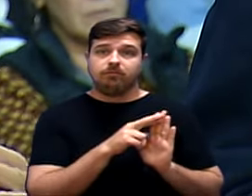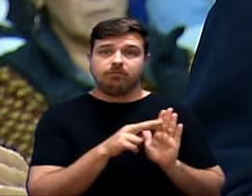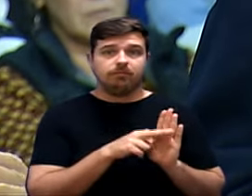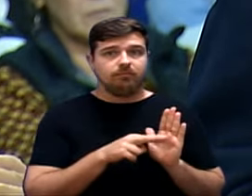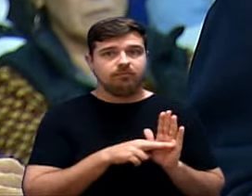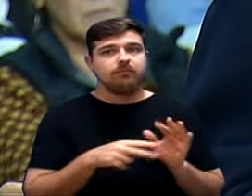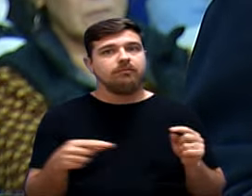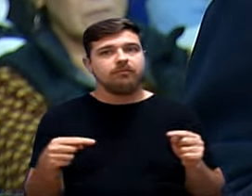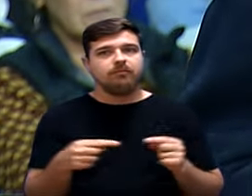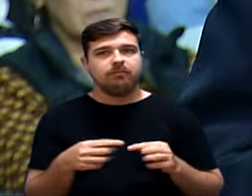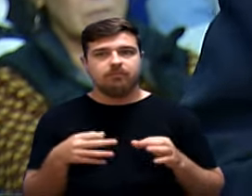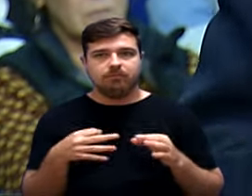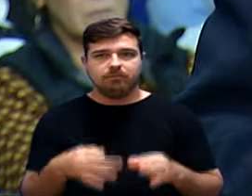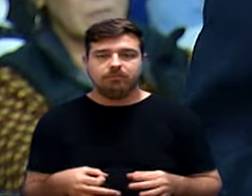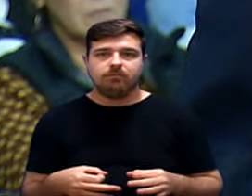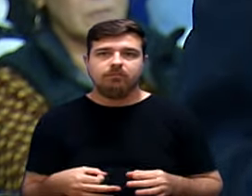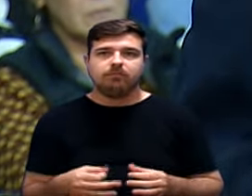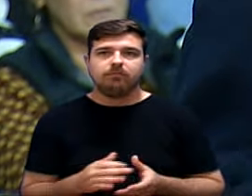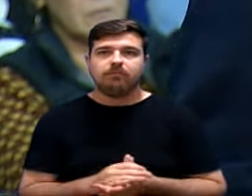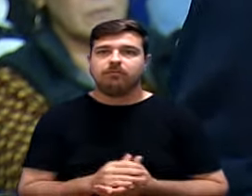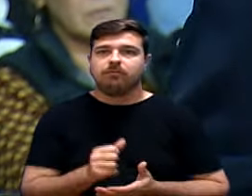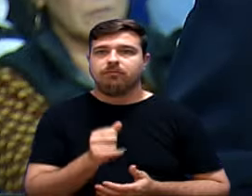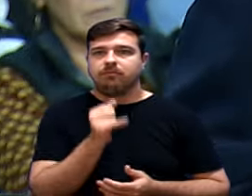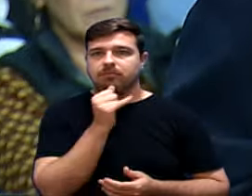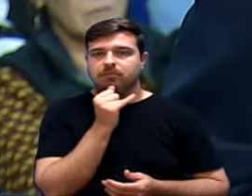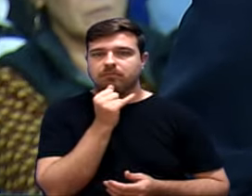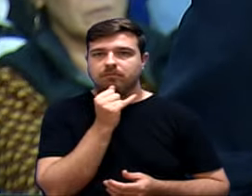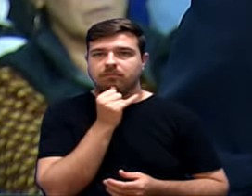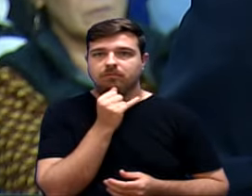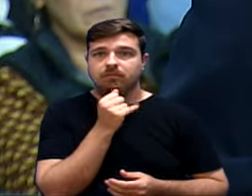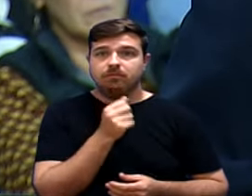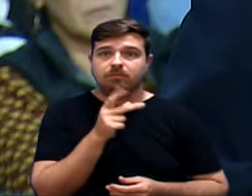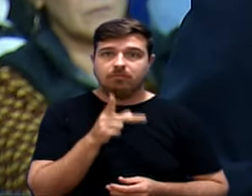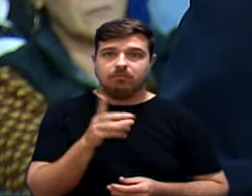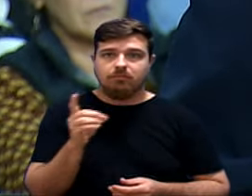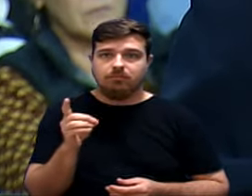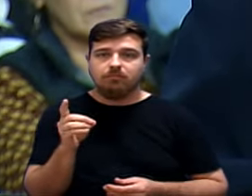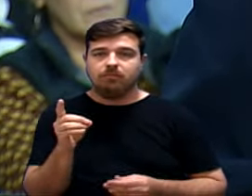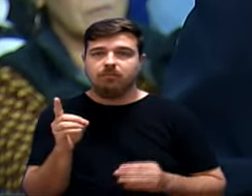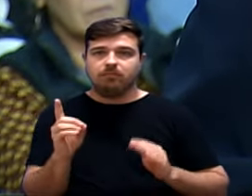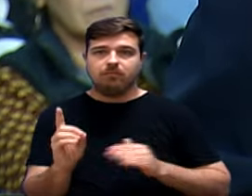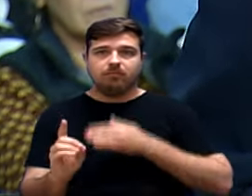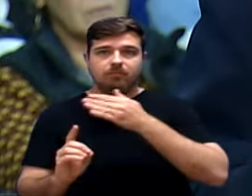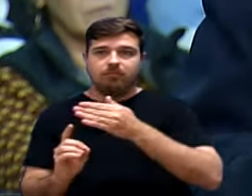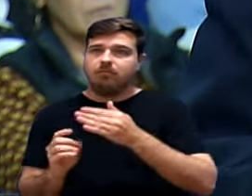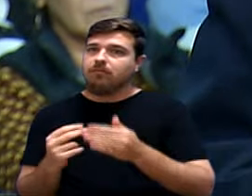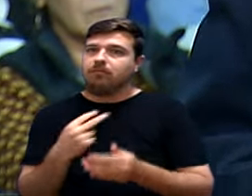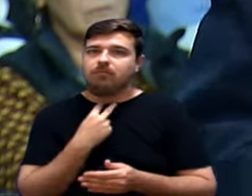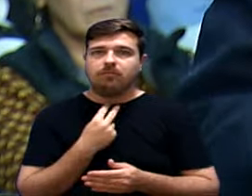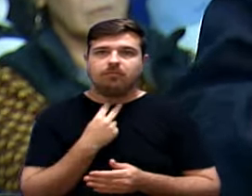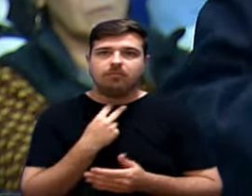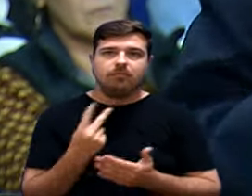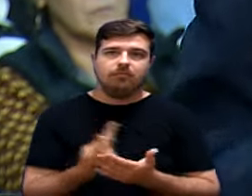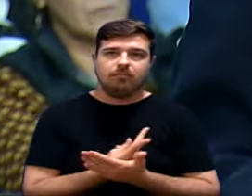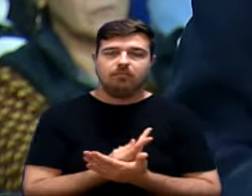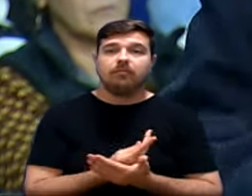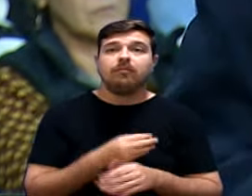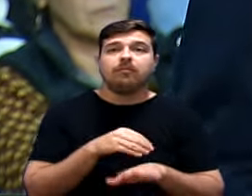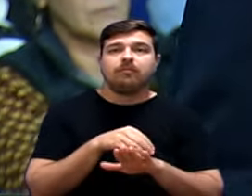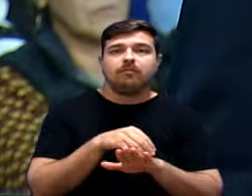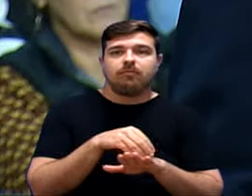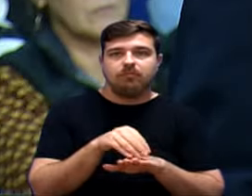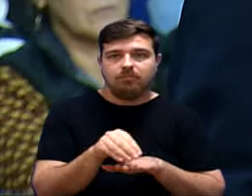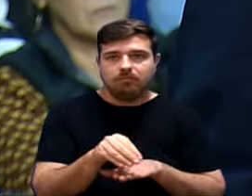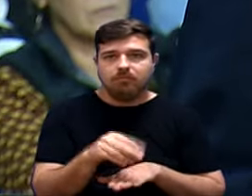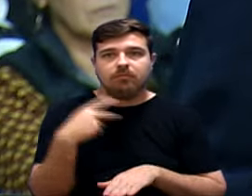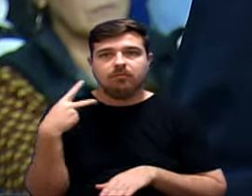regulamentar ele não pode sobrepor o o plano diretor não pode então a sugestão para os vereadores nós estamos